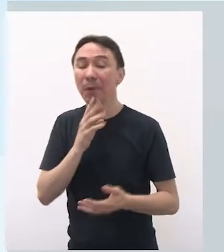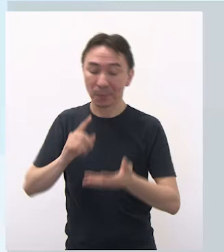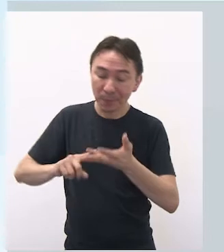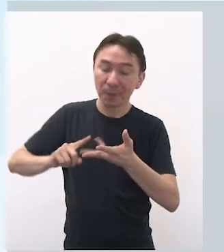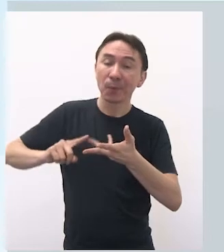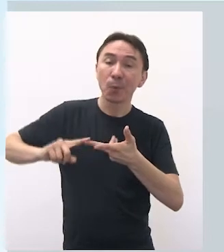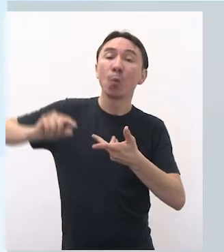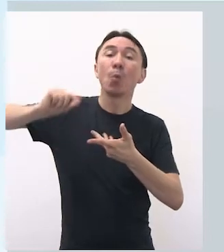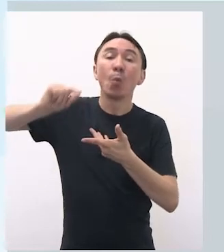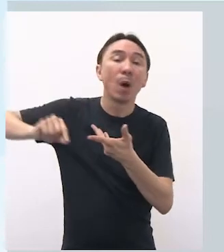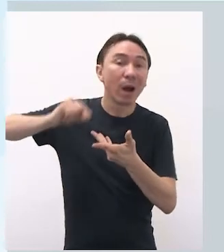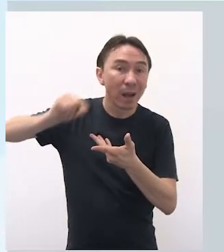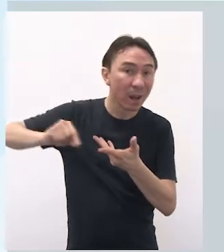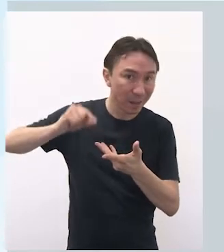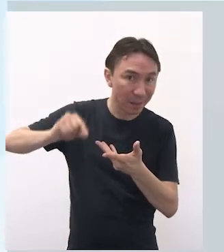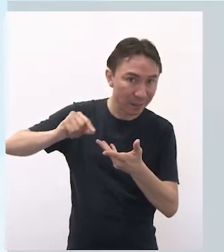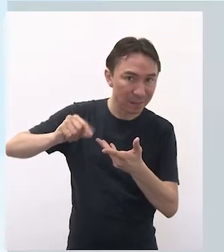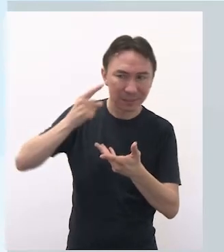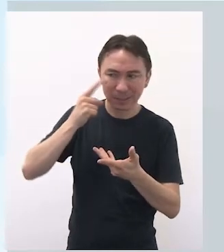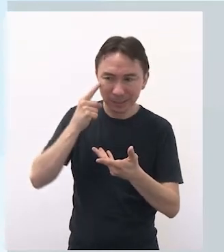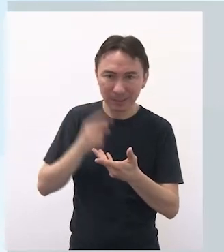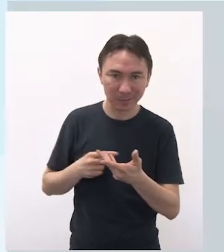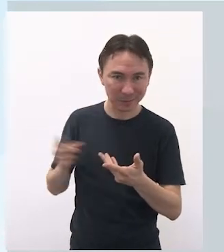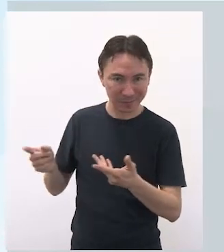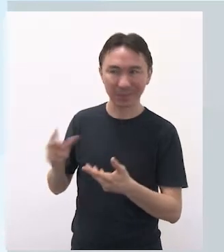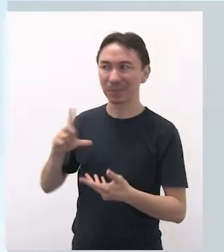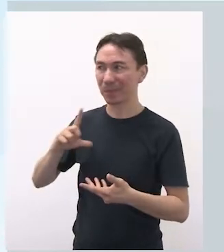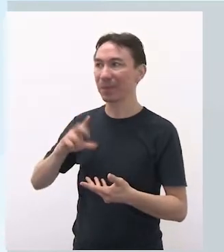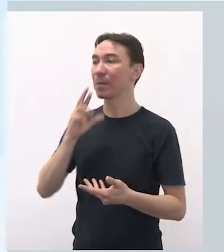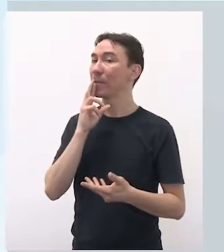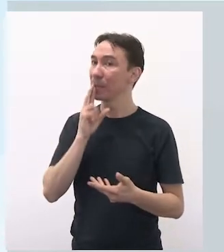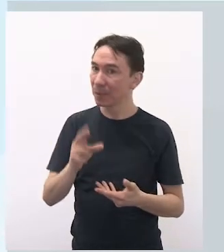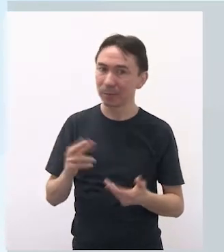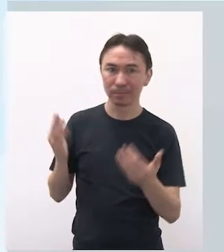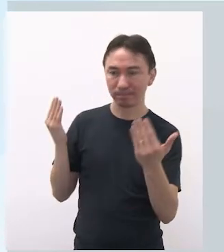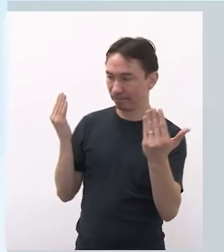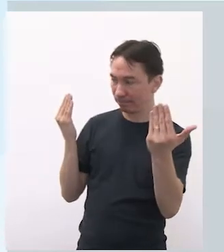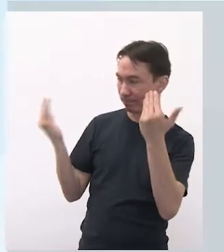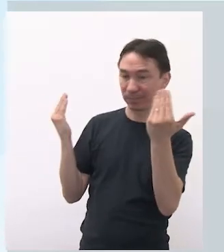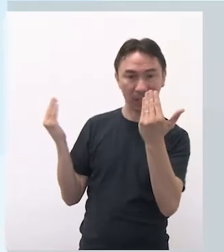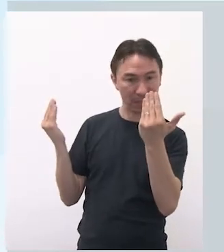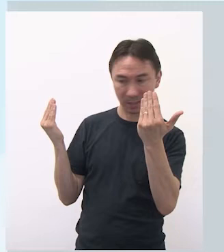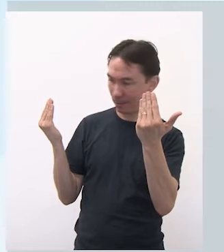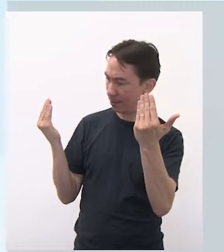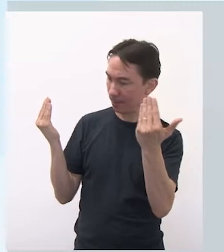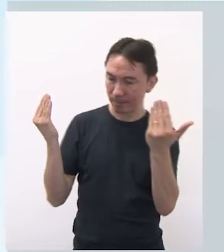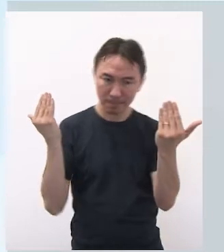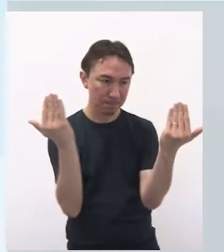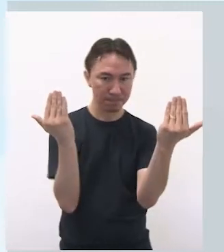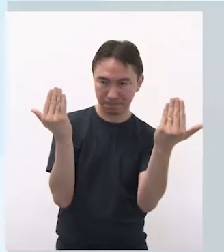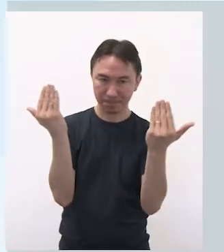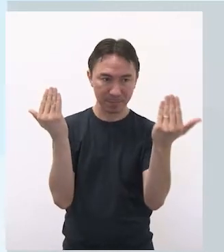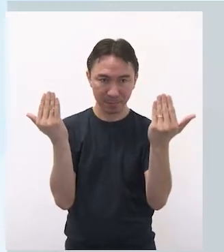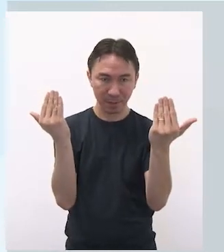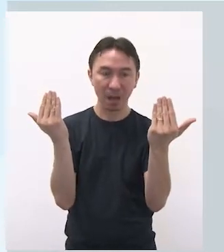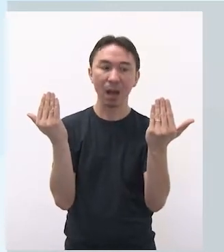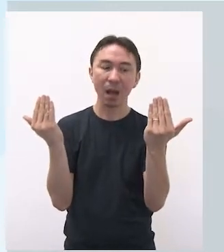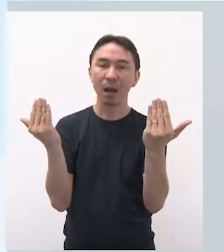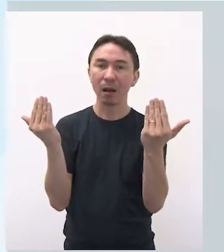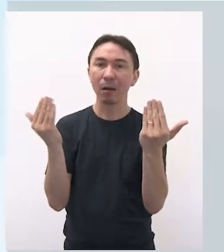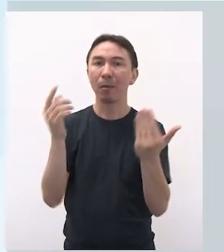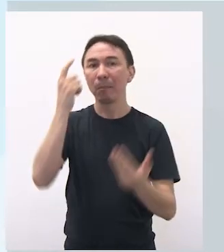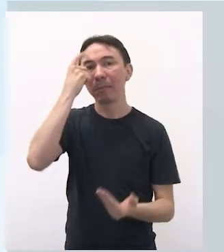muito importante a gente olhar para esse resultado, que é um diagnóstico seguro, para a gente pensar em intervenções agora